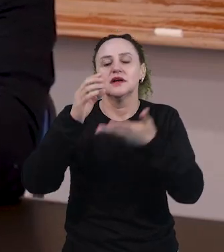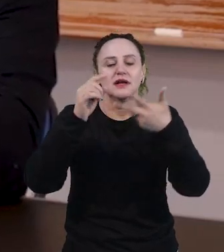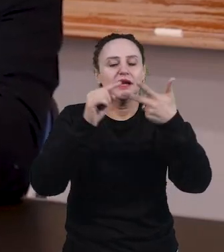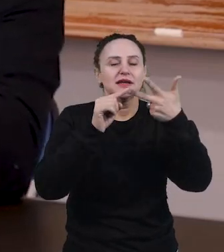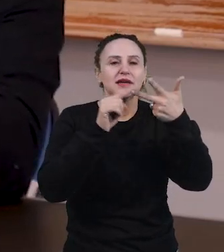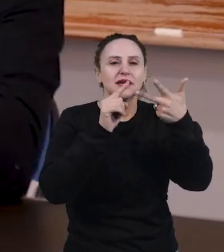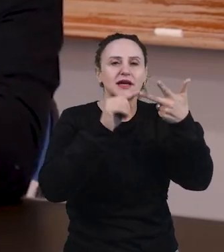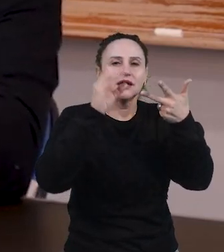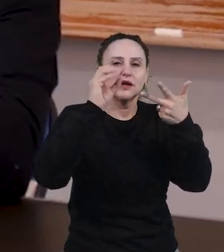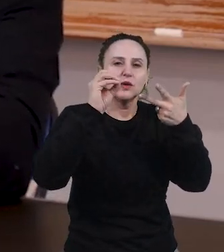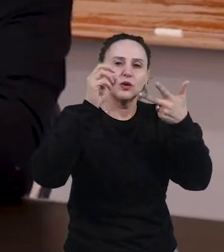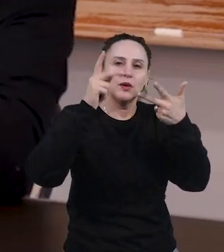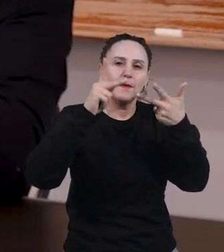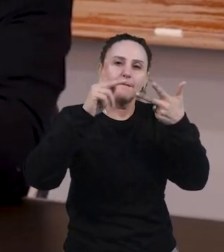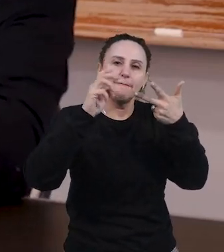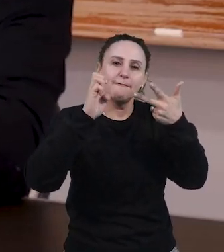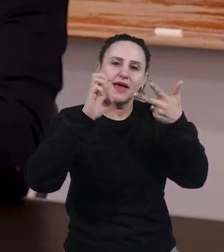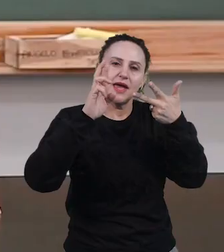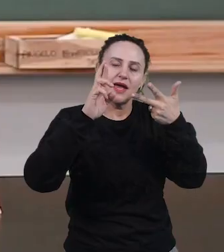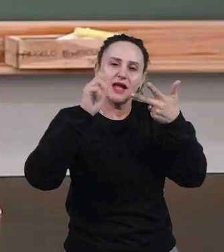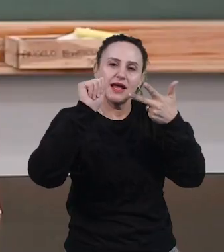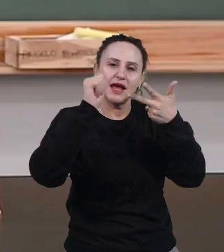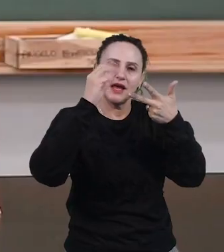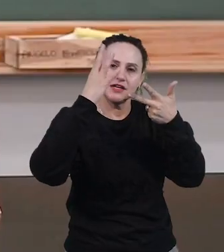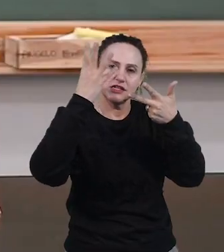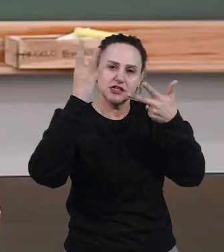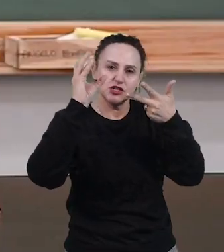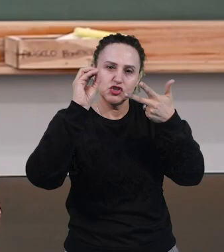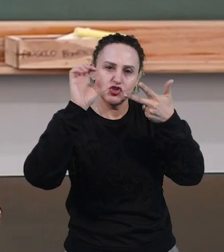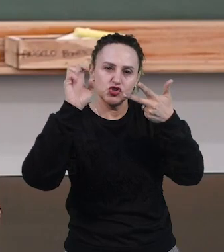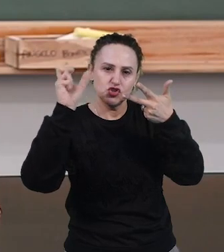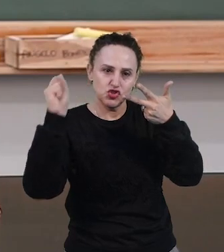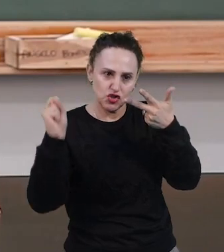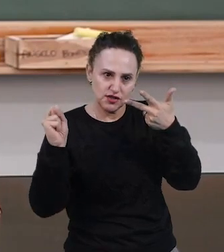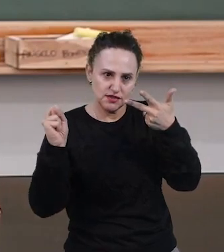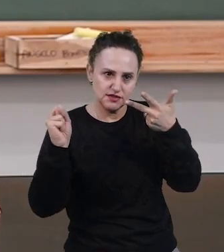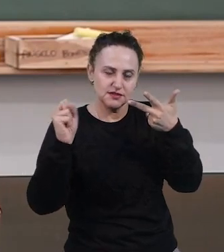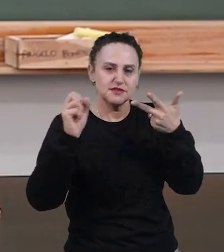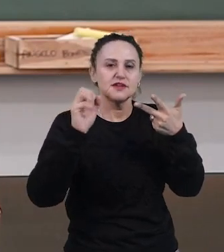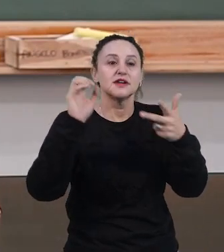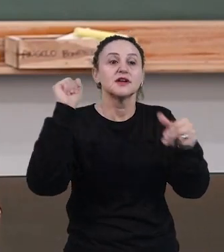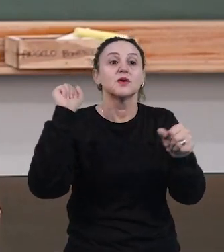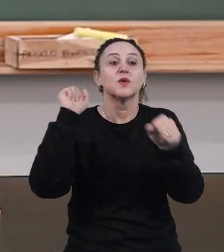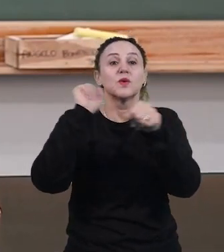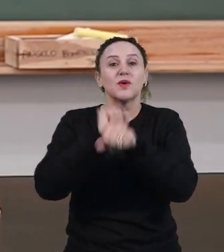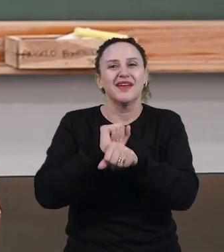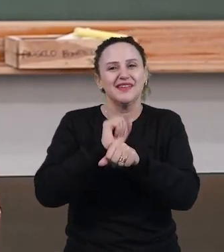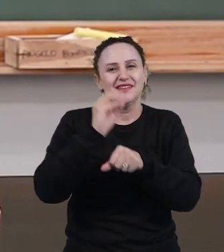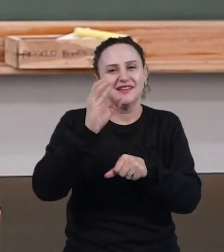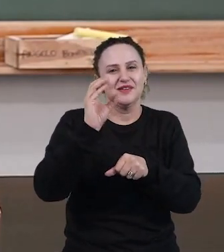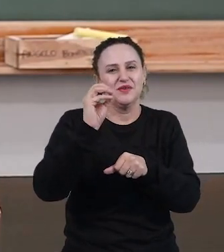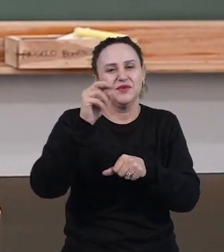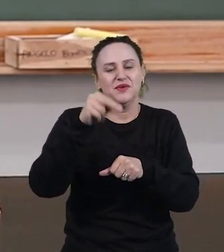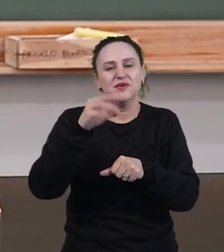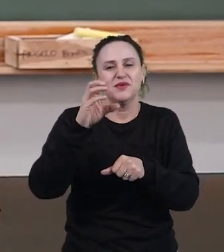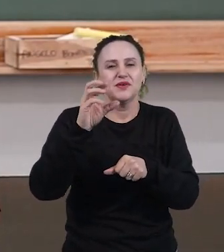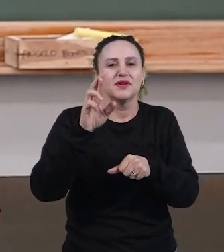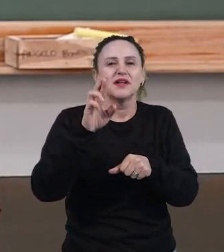não. Como eu falei, reafirmando o Piaget, é uma reconstrução, né? Eu precisei de muita